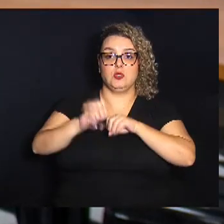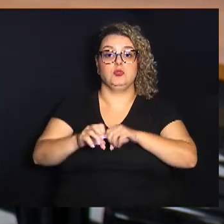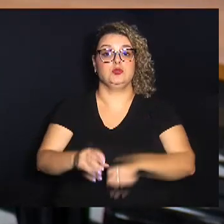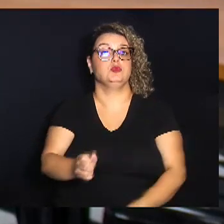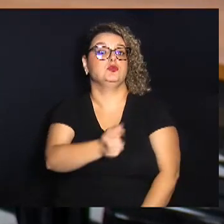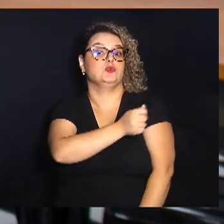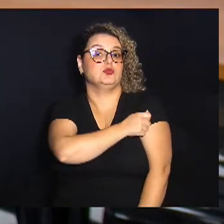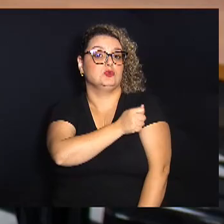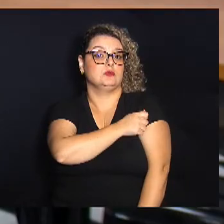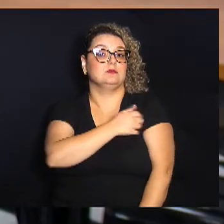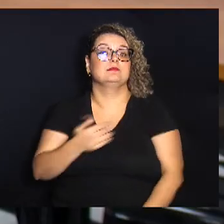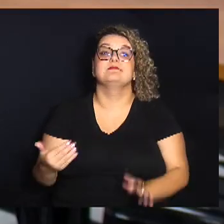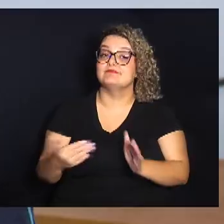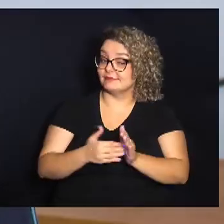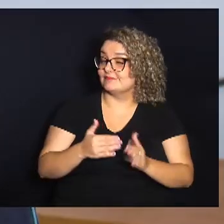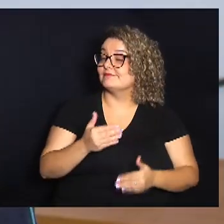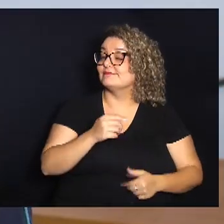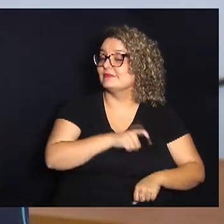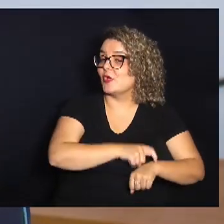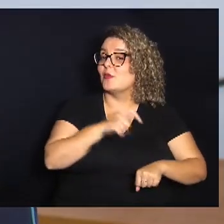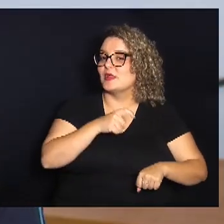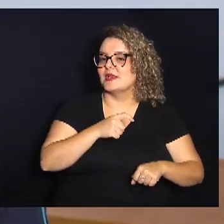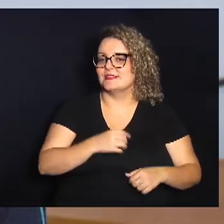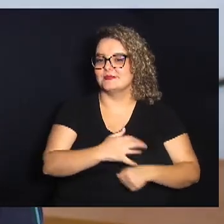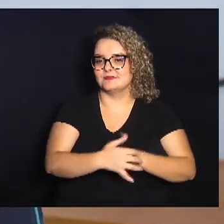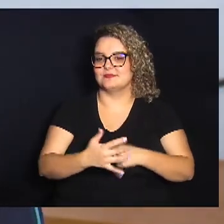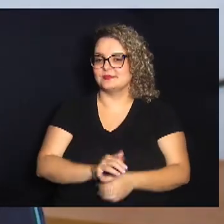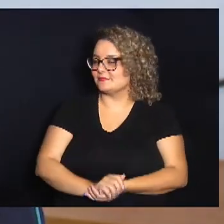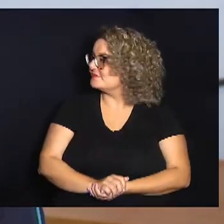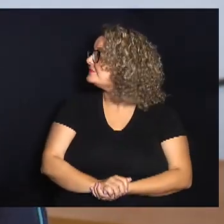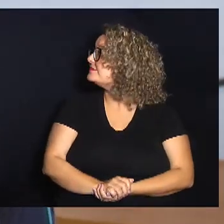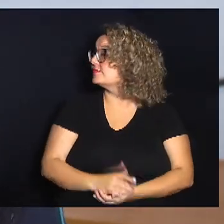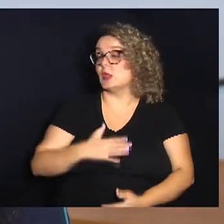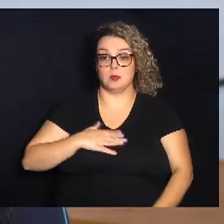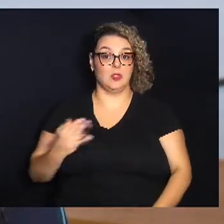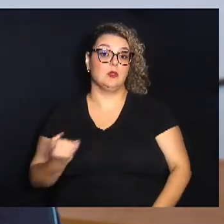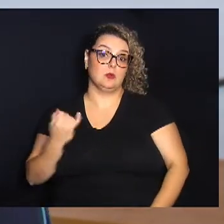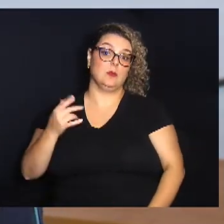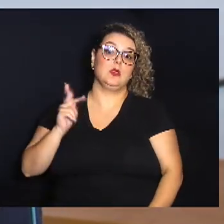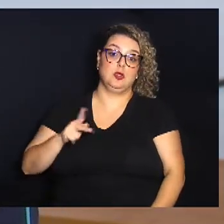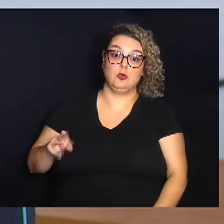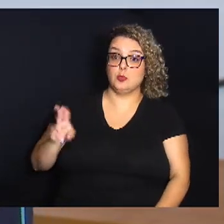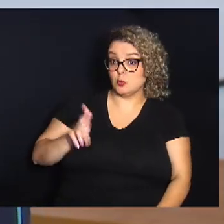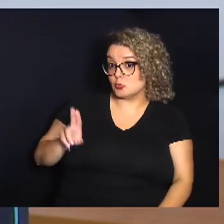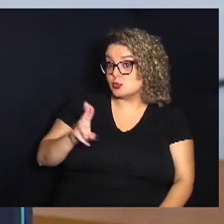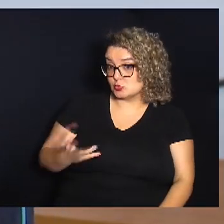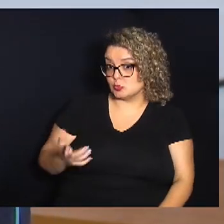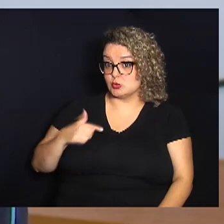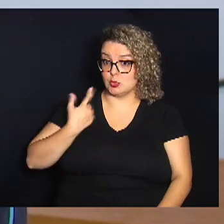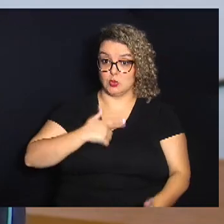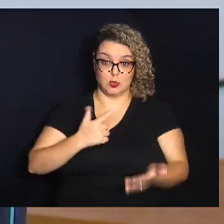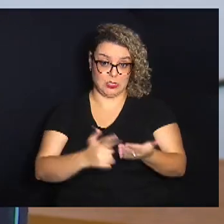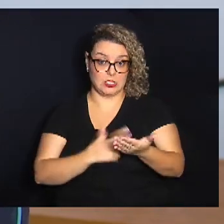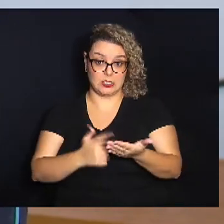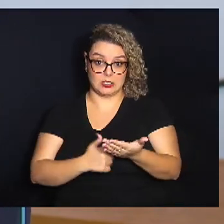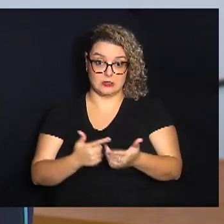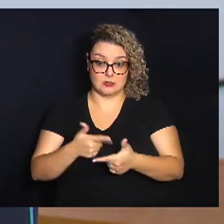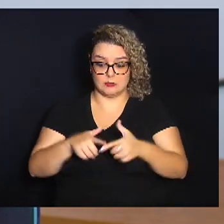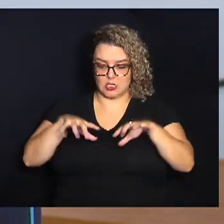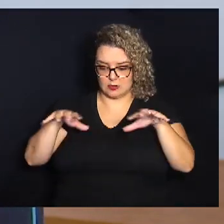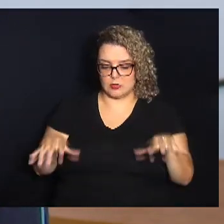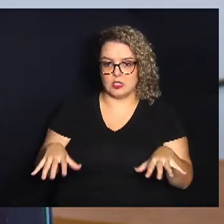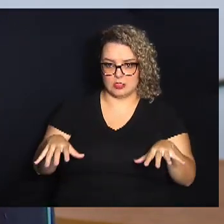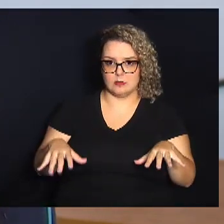alunos, mesmo na era digital. Para mim é muito importante porque os professores utilizam muito em aula e o nosso livro ele é dividido entre